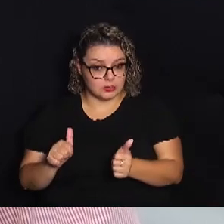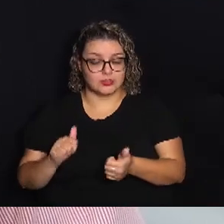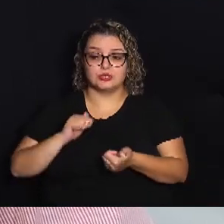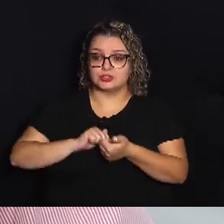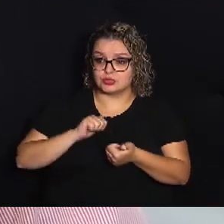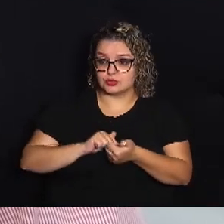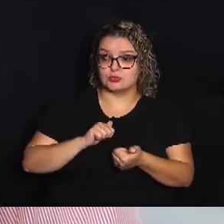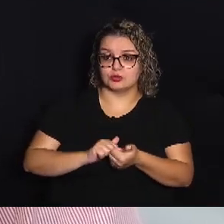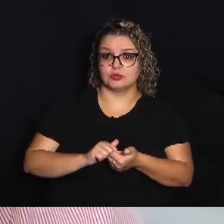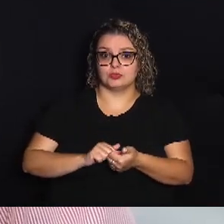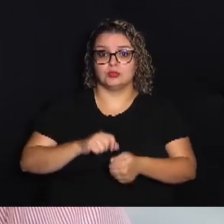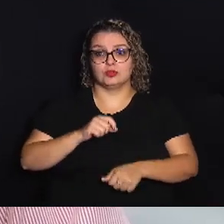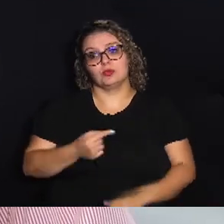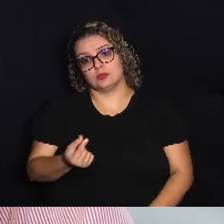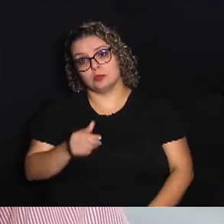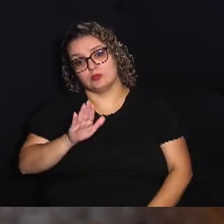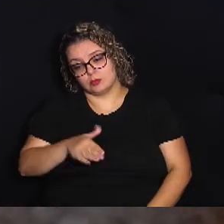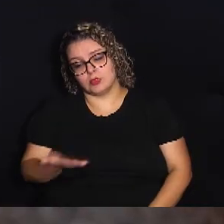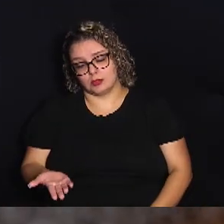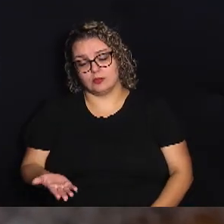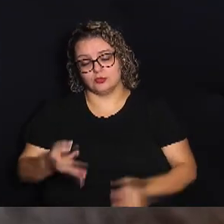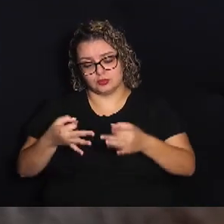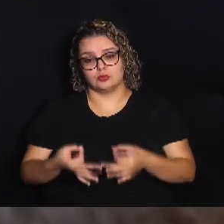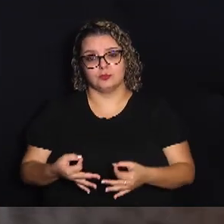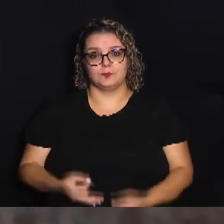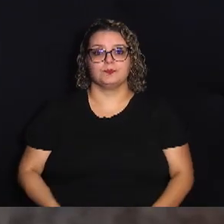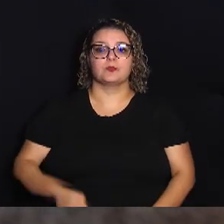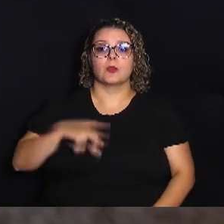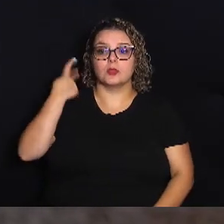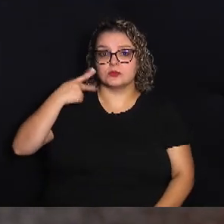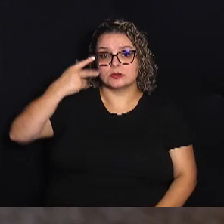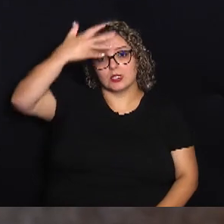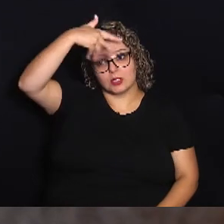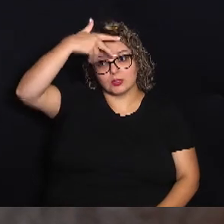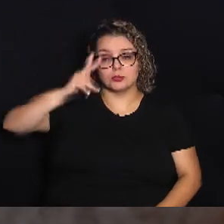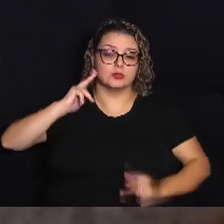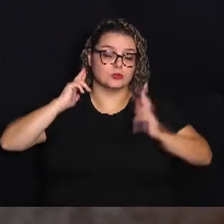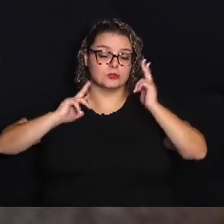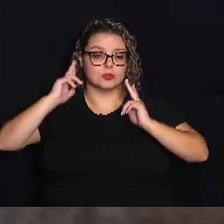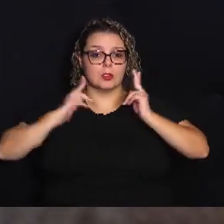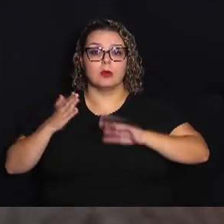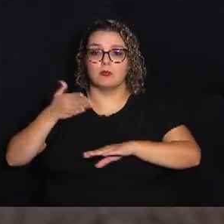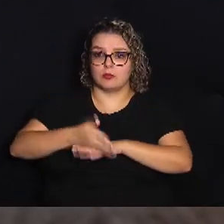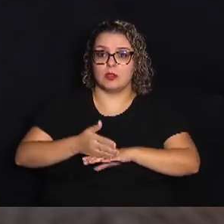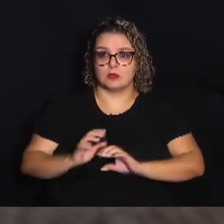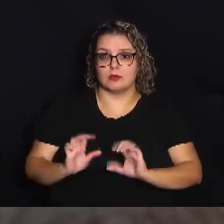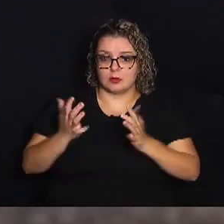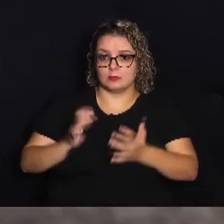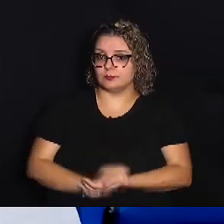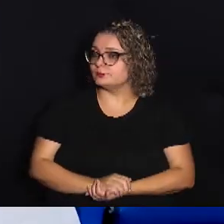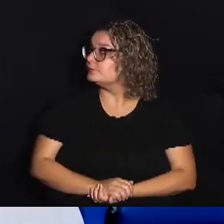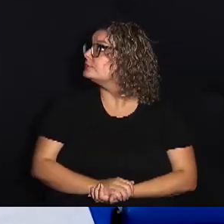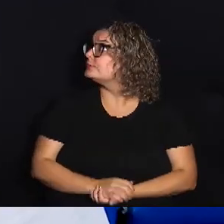transporte de qualidade a preço justo os vereadores Edvaldo cabelo e Rodrigo da Farm Dick também participaram da